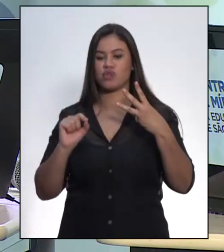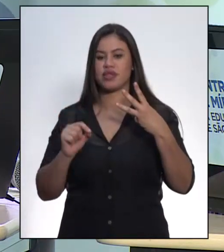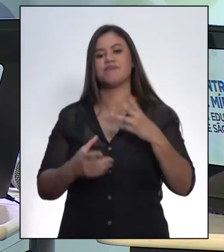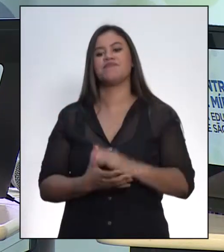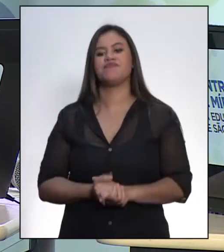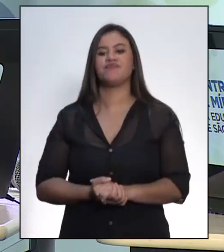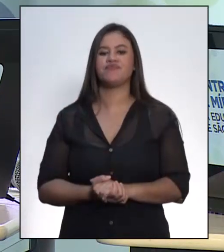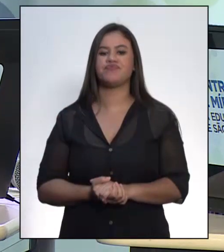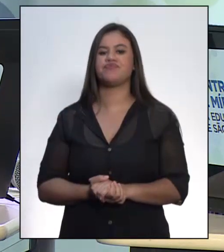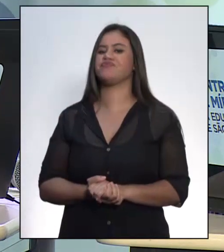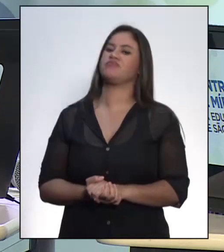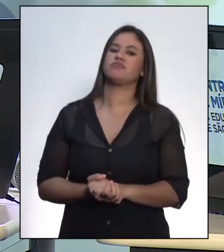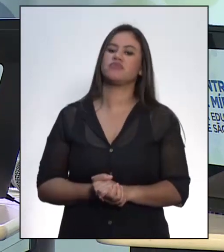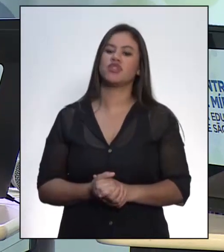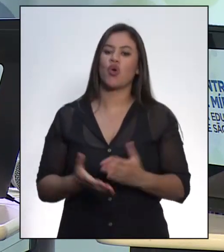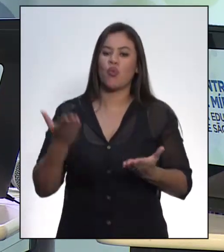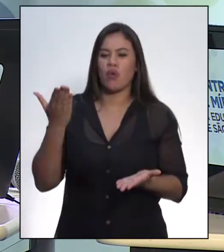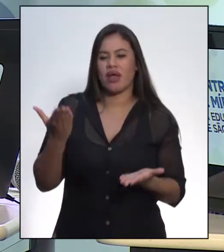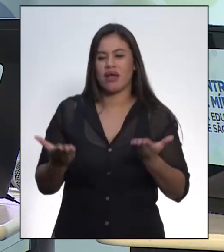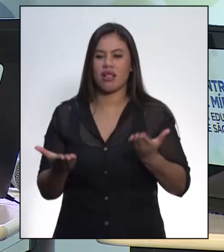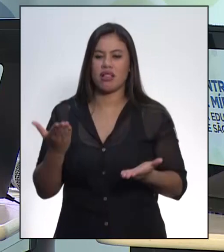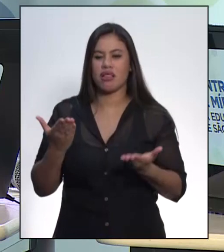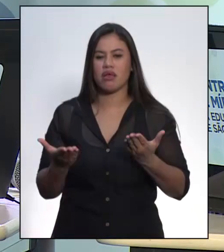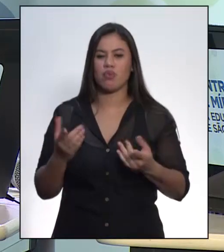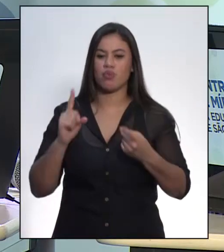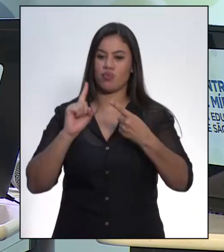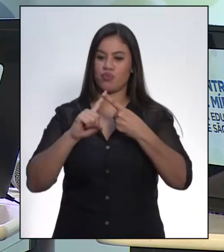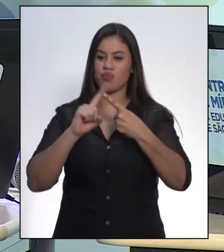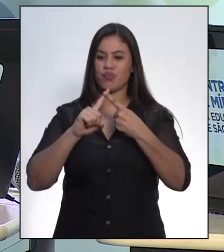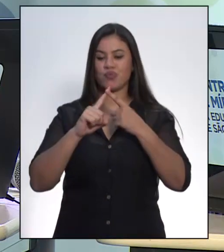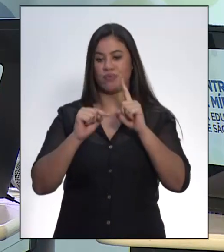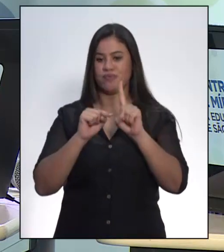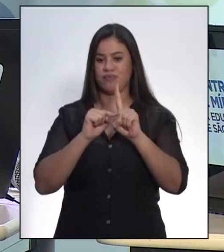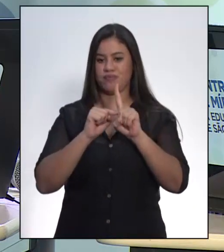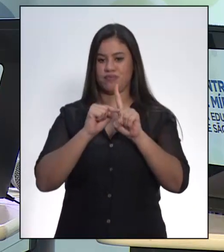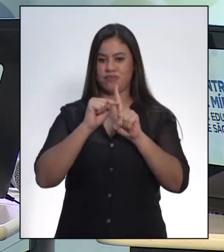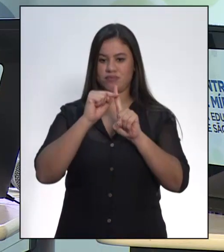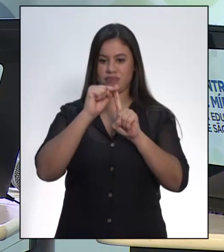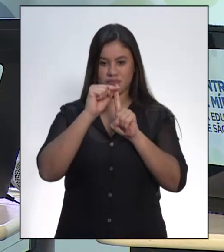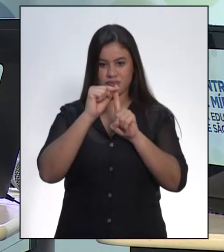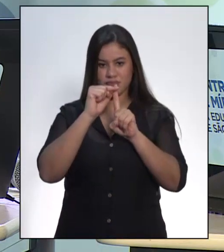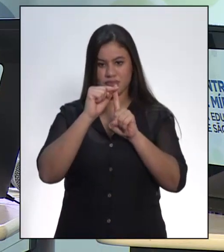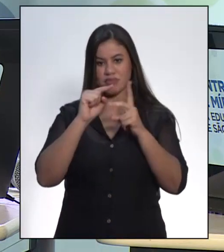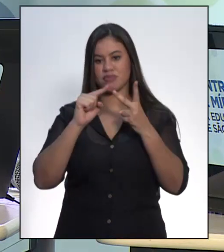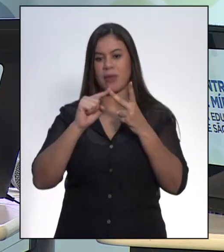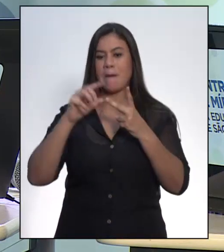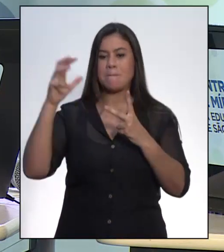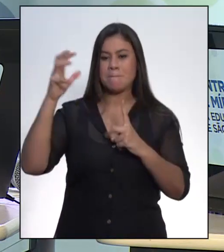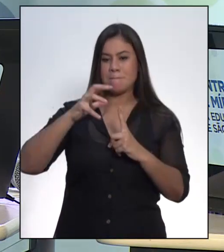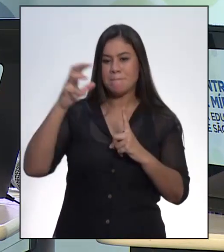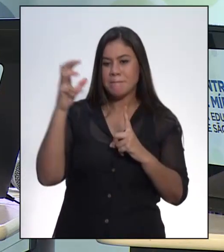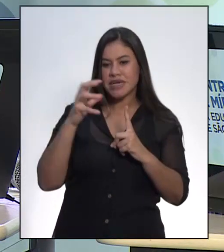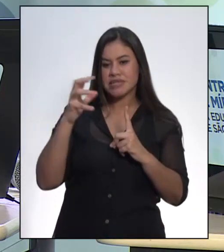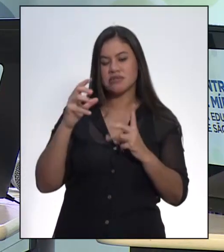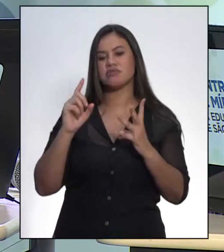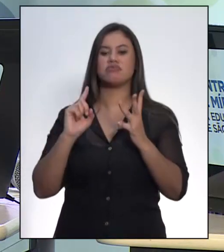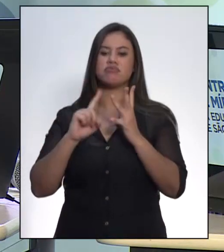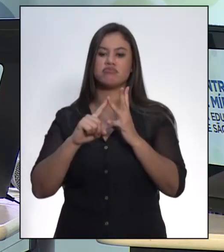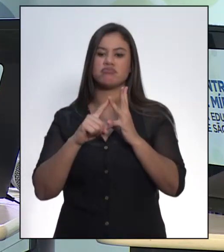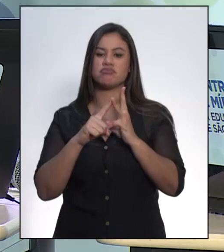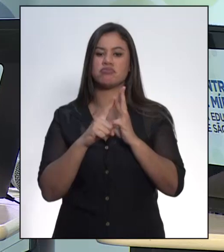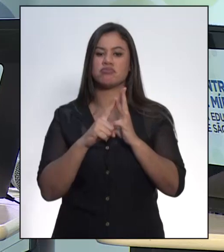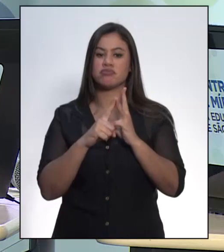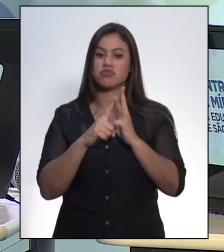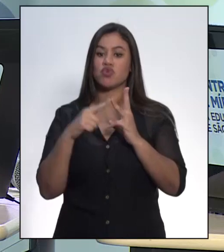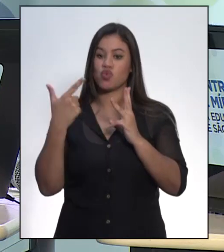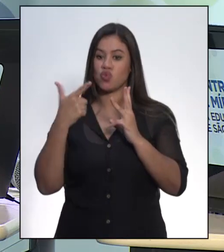equilíbrio? Quem altera o nosso equilíbrio é temperatura, pressão. E outro fator que